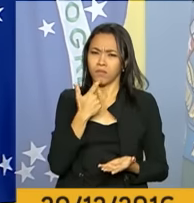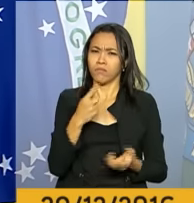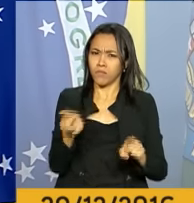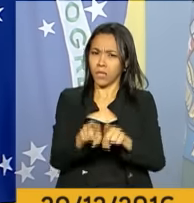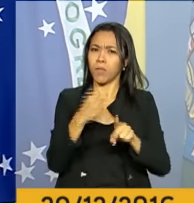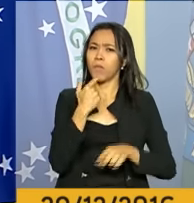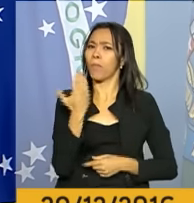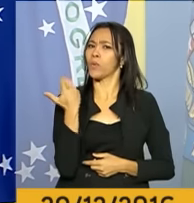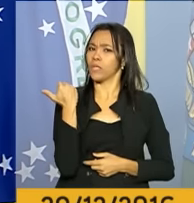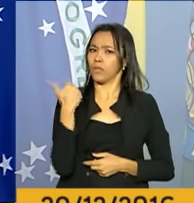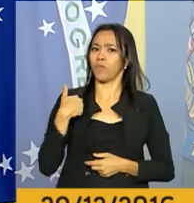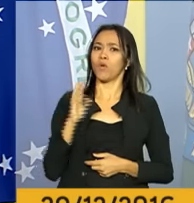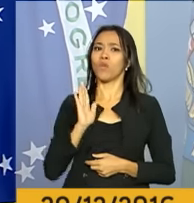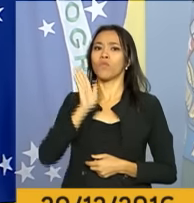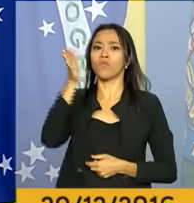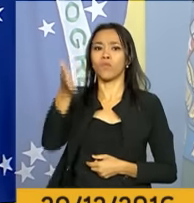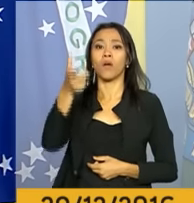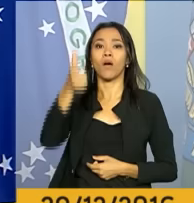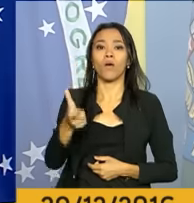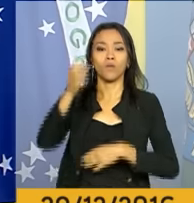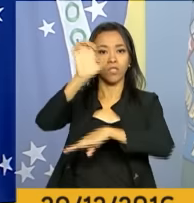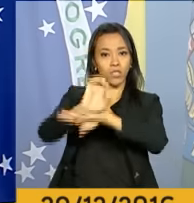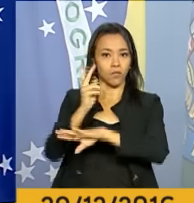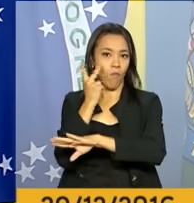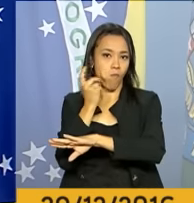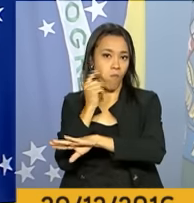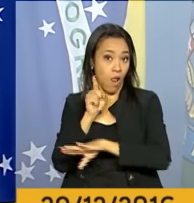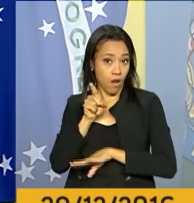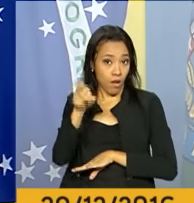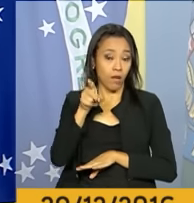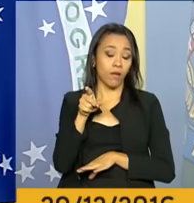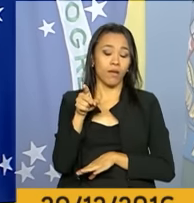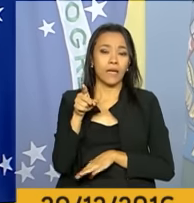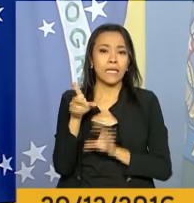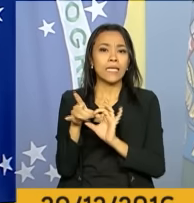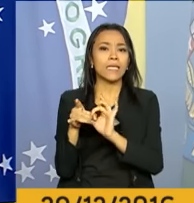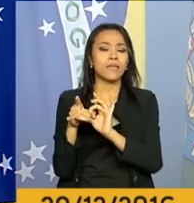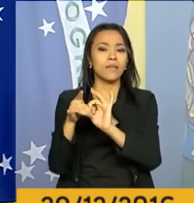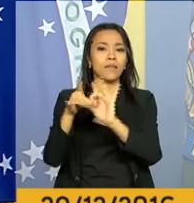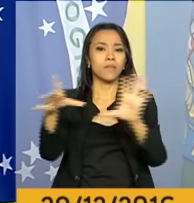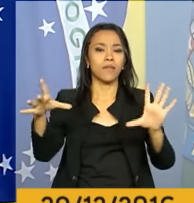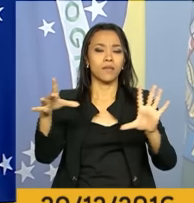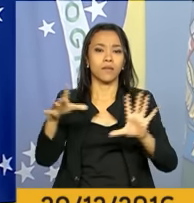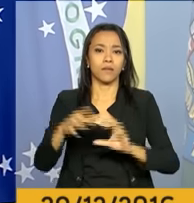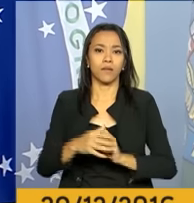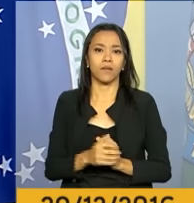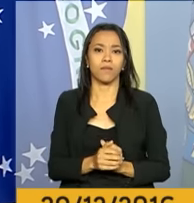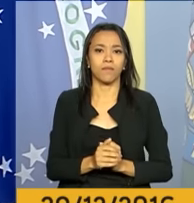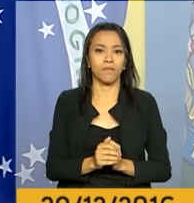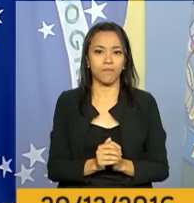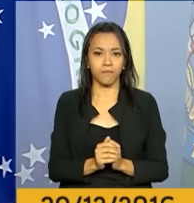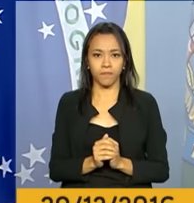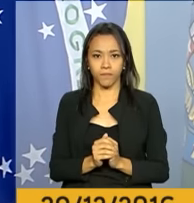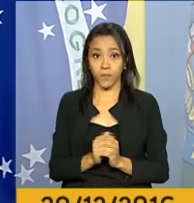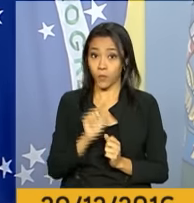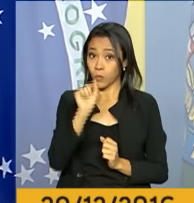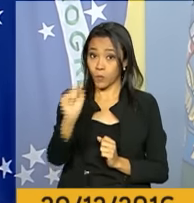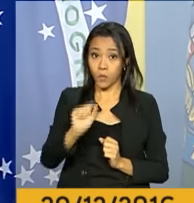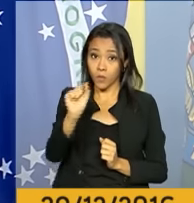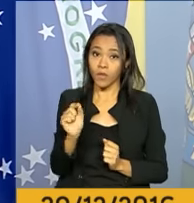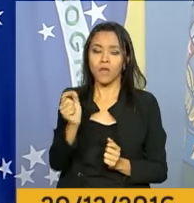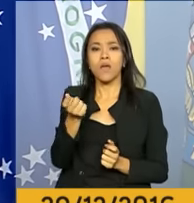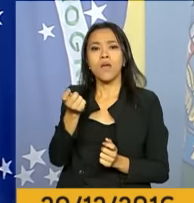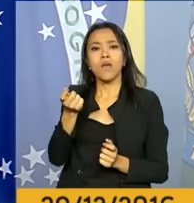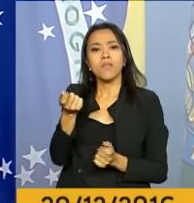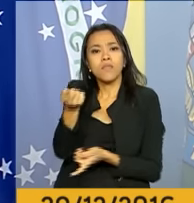estive no Ceará para liberar em definitivo a a questão a renegociação